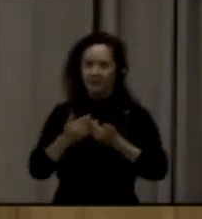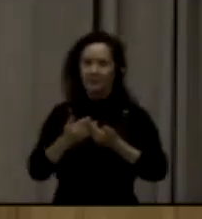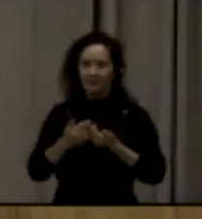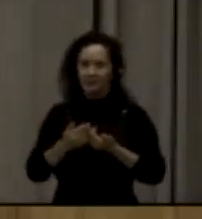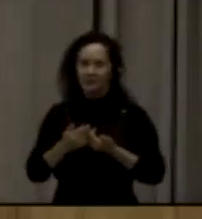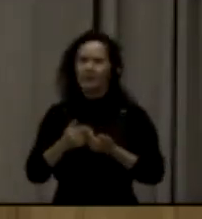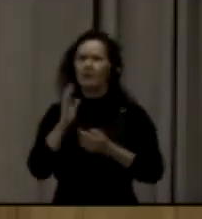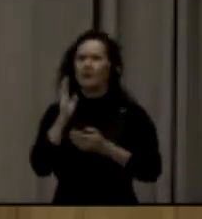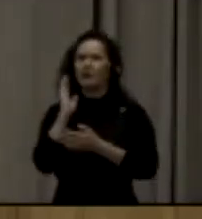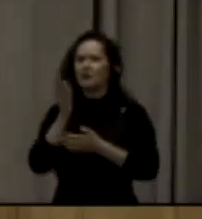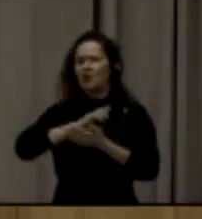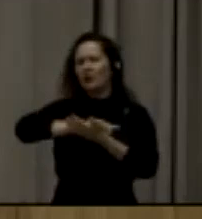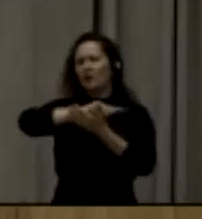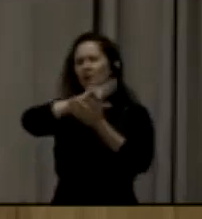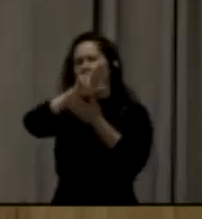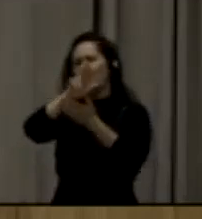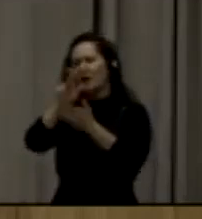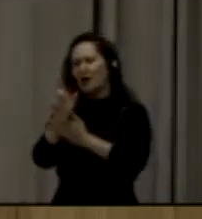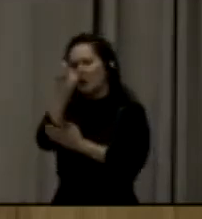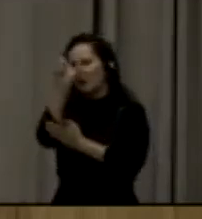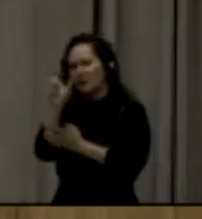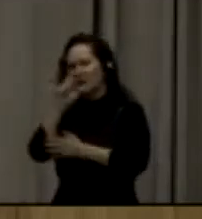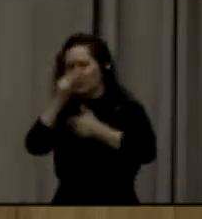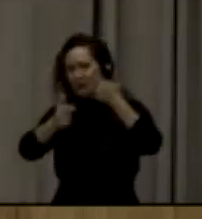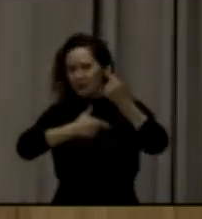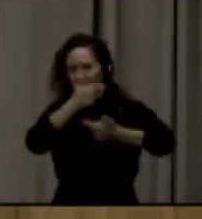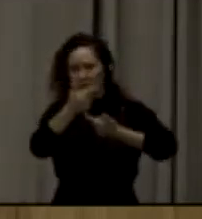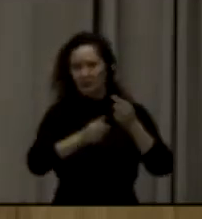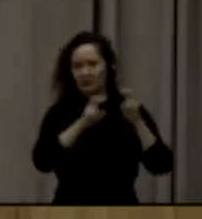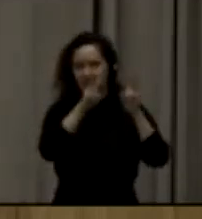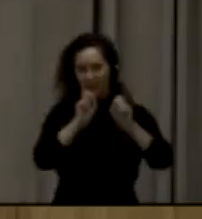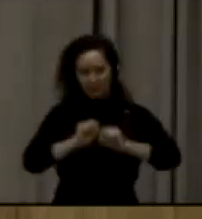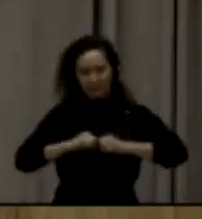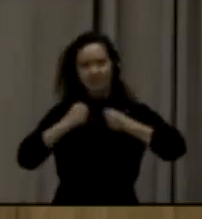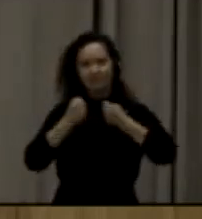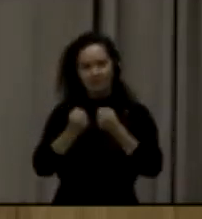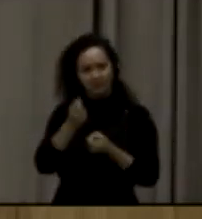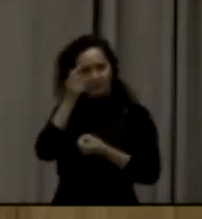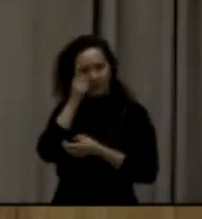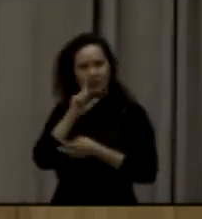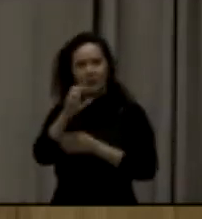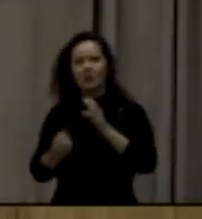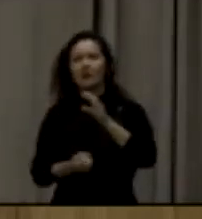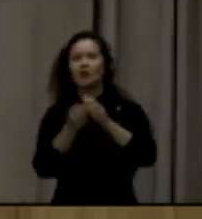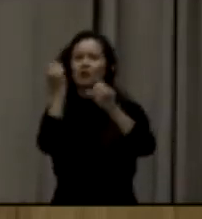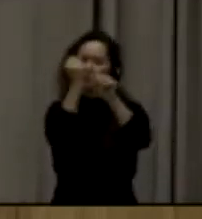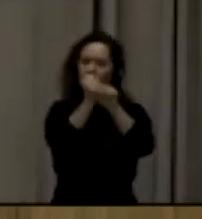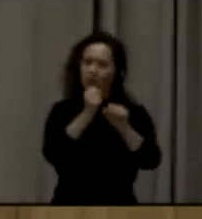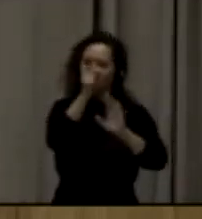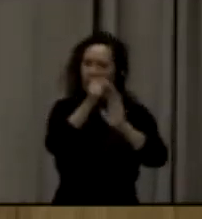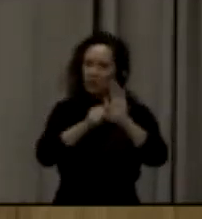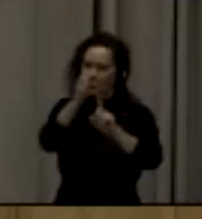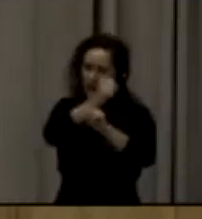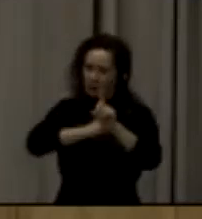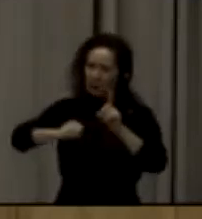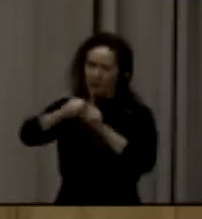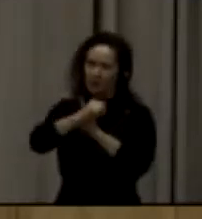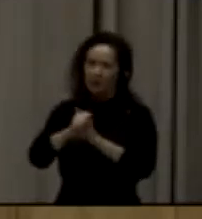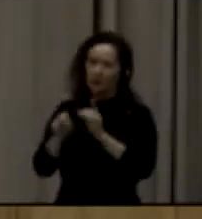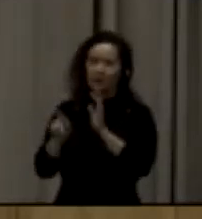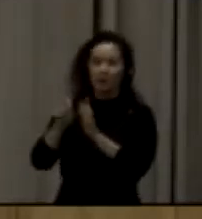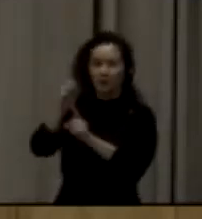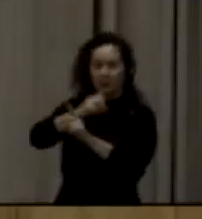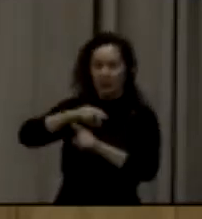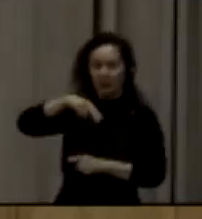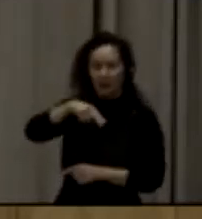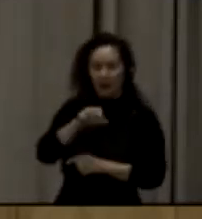Yanis Vakufaris e outros têm trabalhado um esforço de construção de um novo projeto de sociedade, a própria Nancy